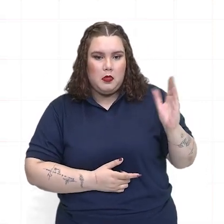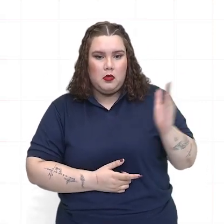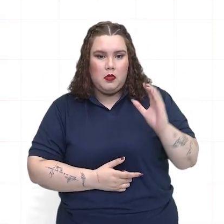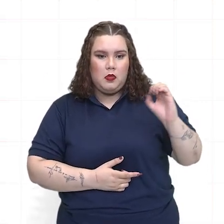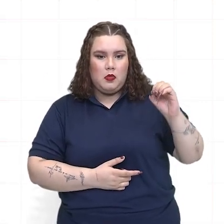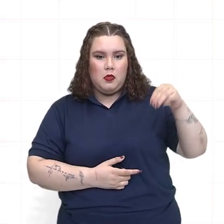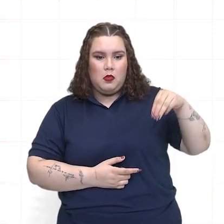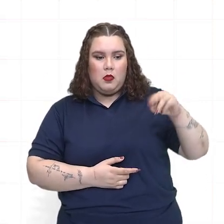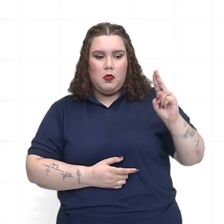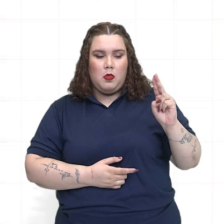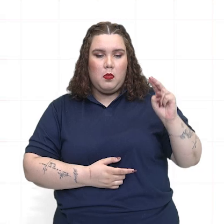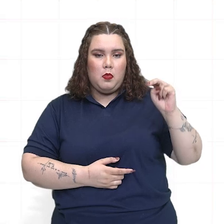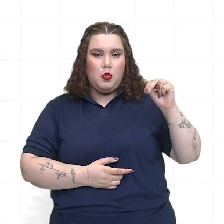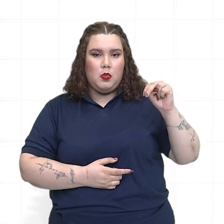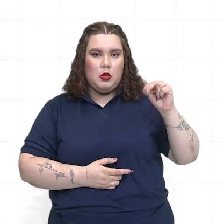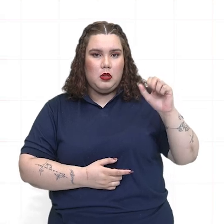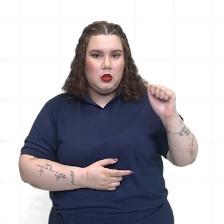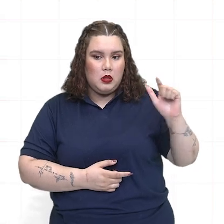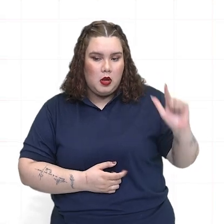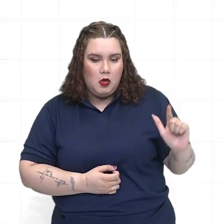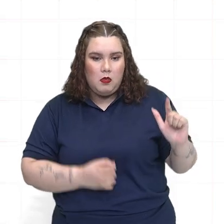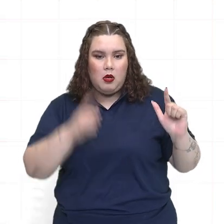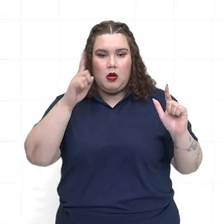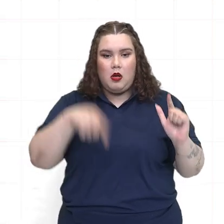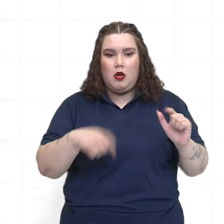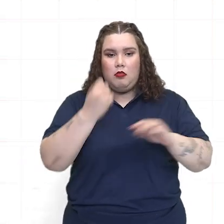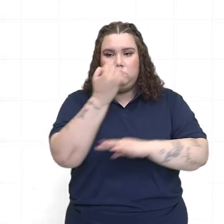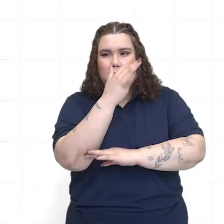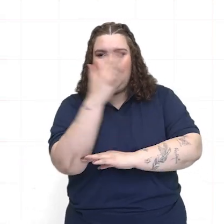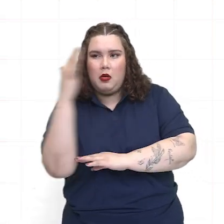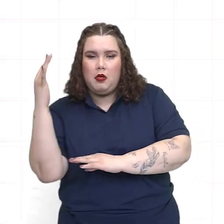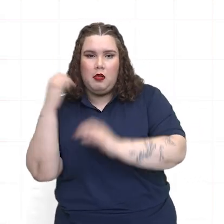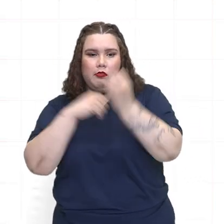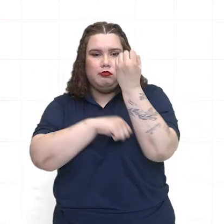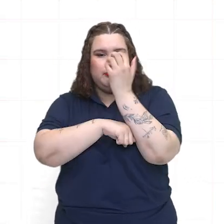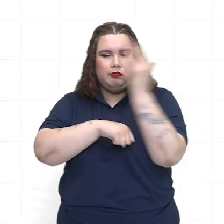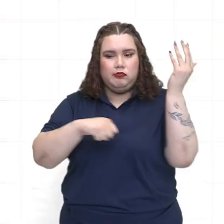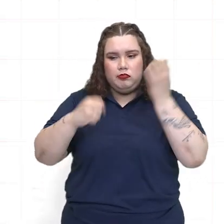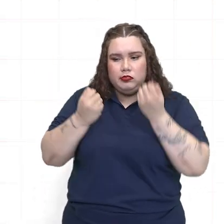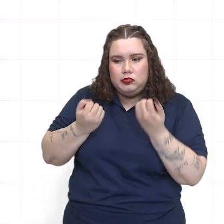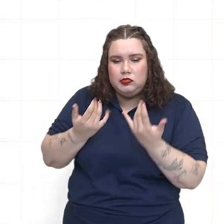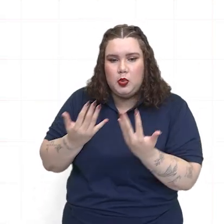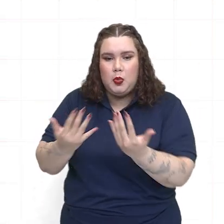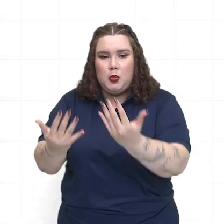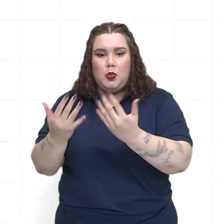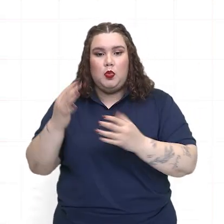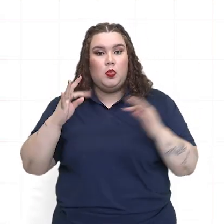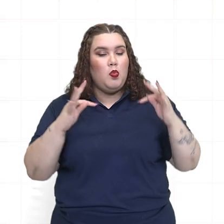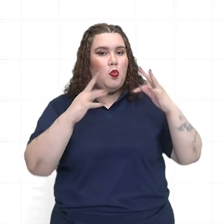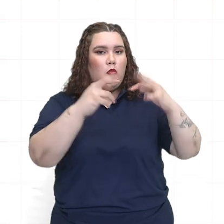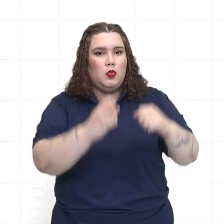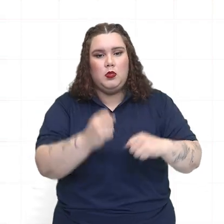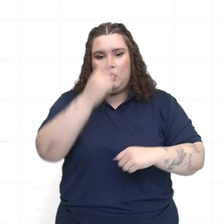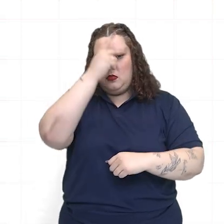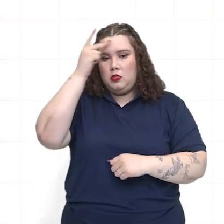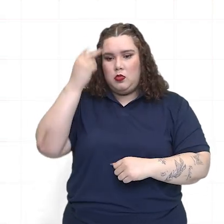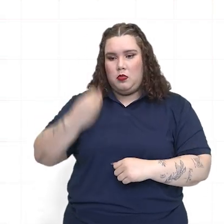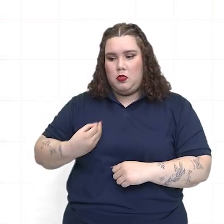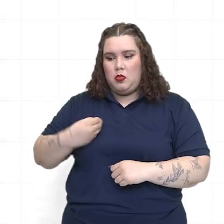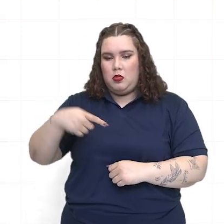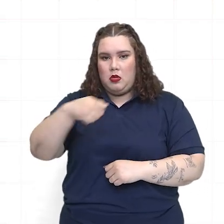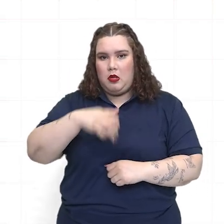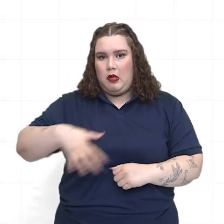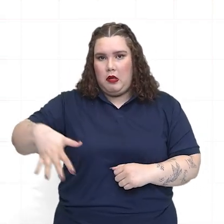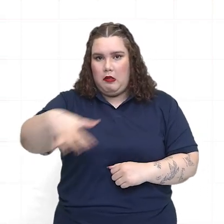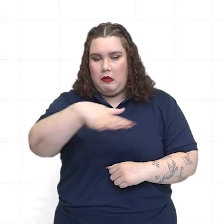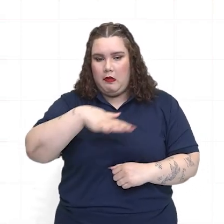ou terras comunais, que eram as florestas e pastagens utilizados por todos os habitantes do feudo.